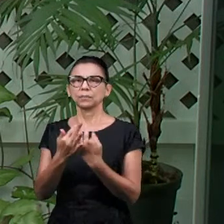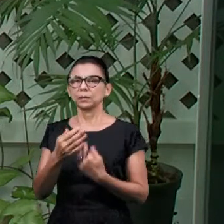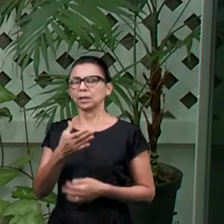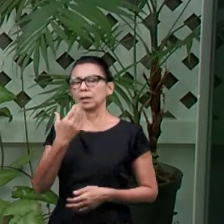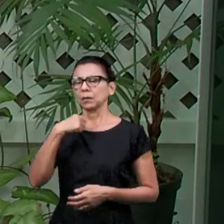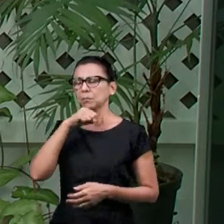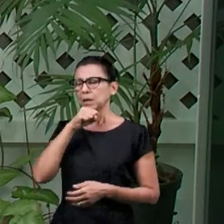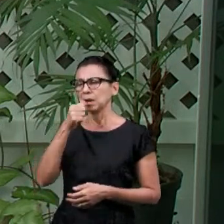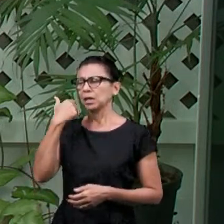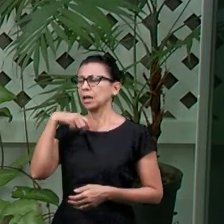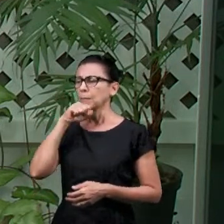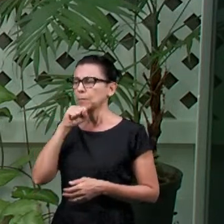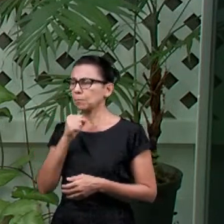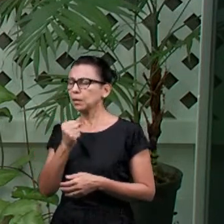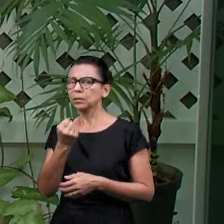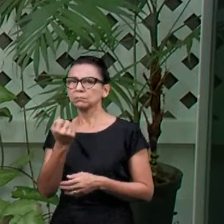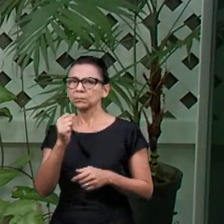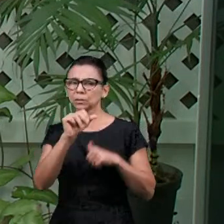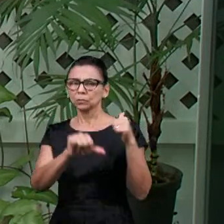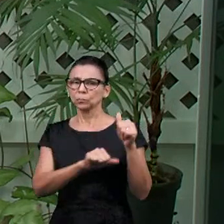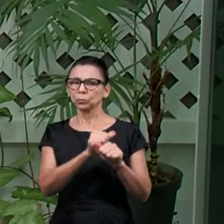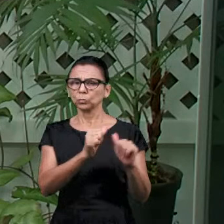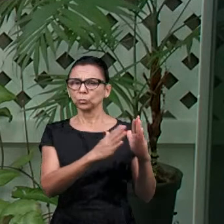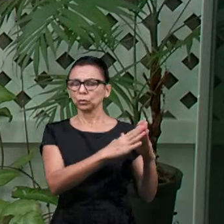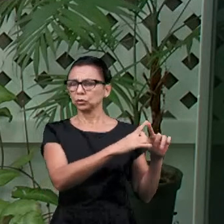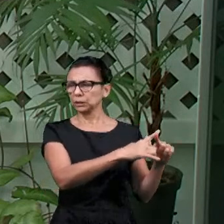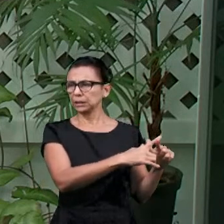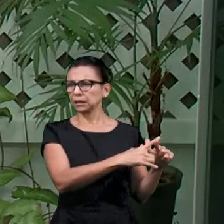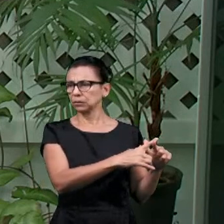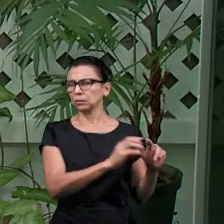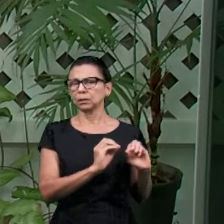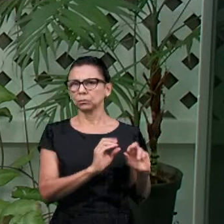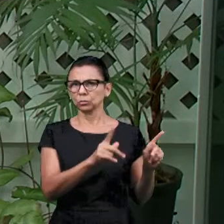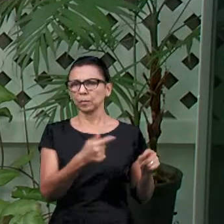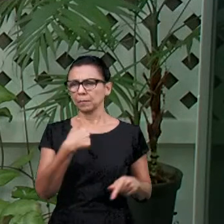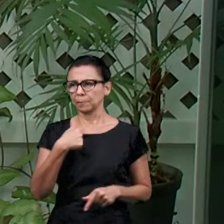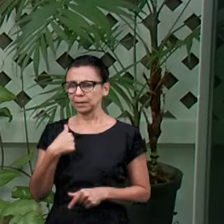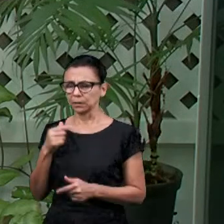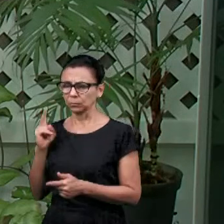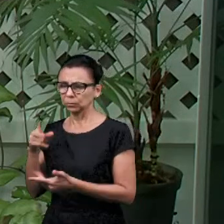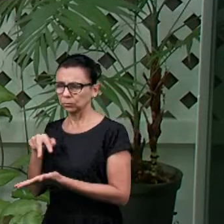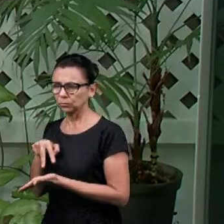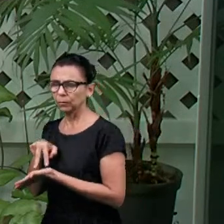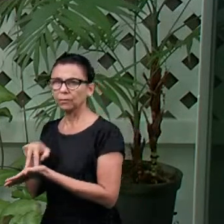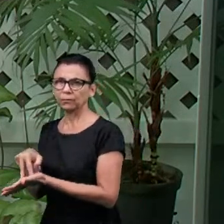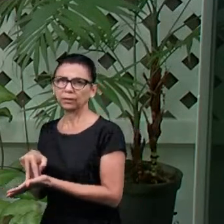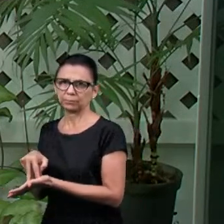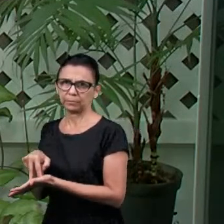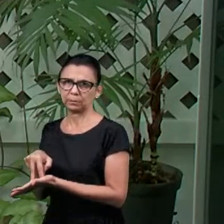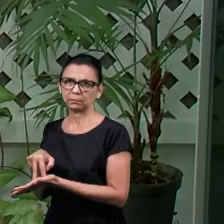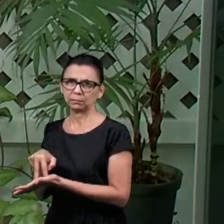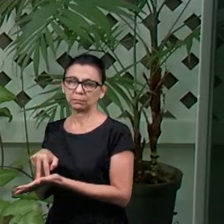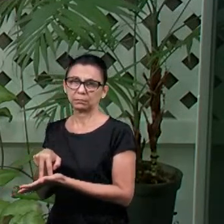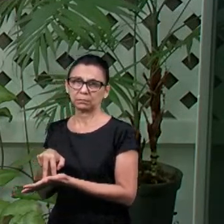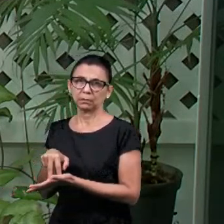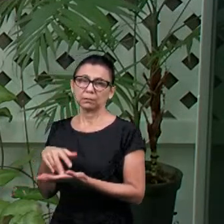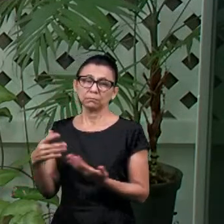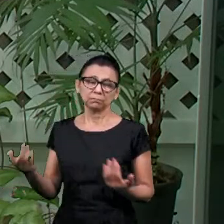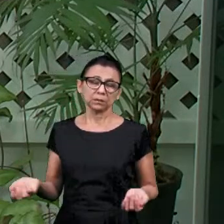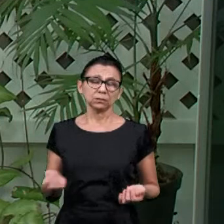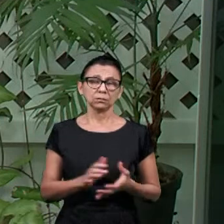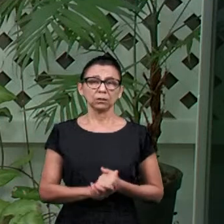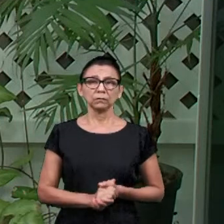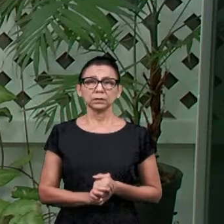Está tudo certo. Mudou de casamento também, casou, descasou, não deu certo. Para ele está tudo certo. Então, sair de uma religião, entrar em